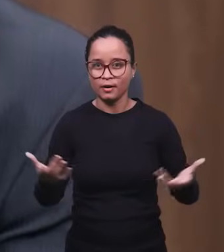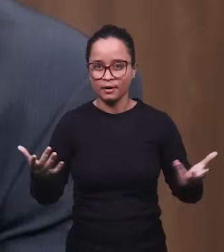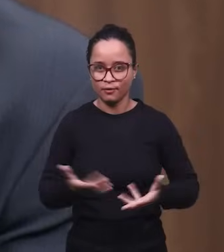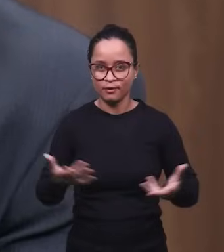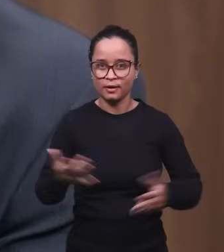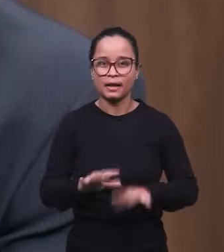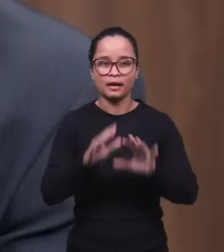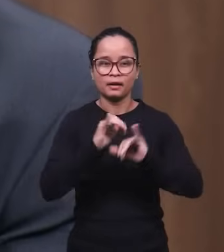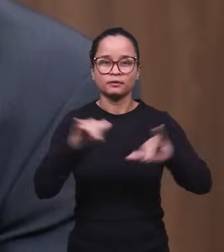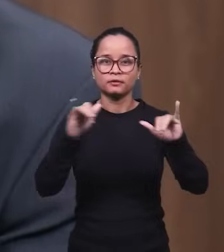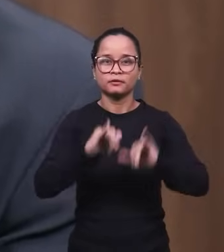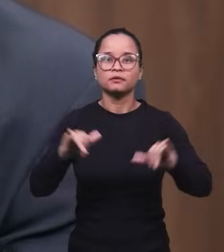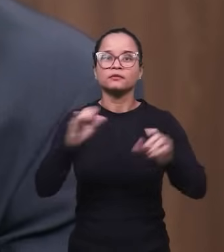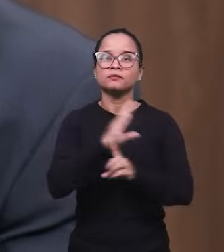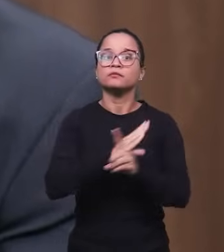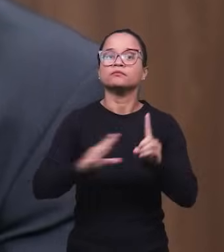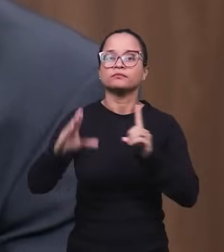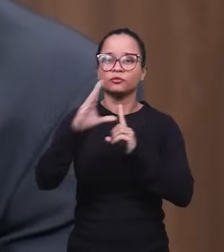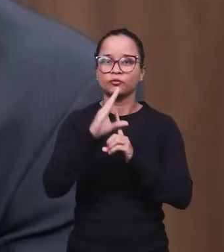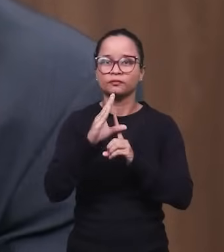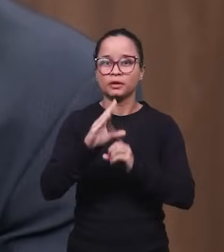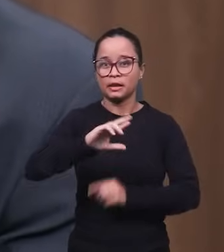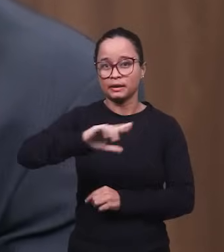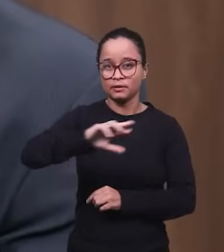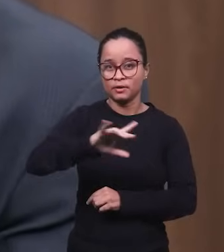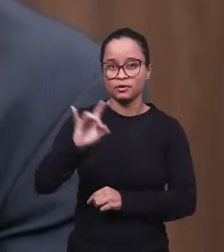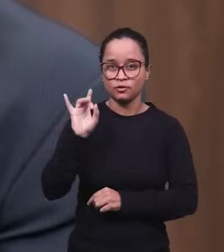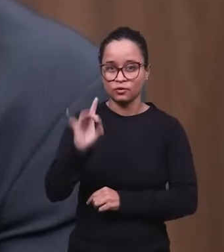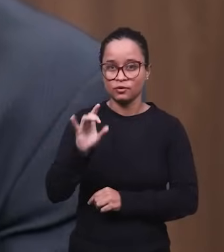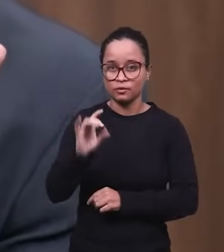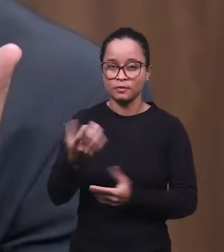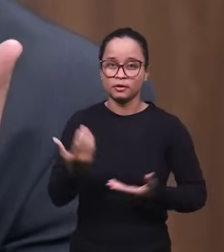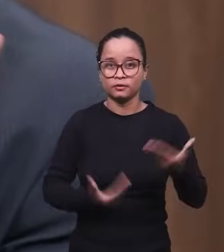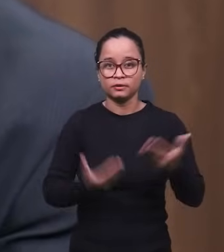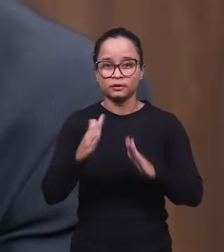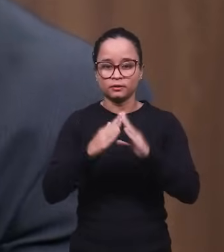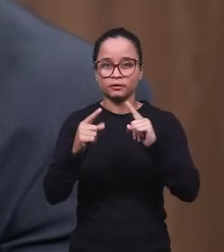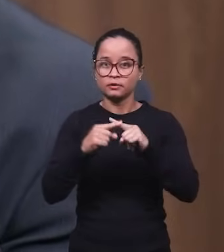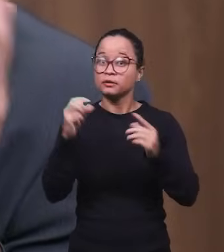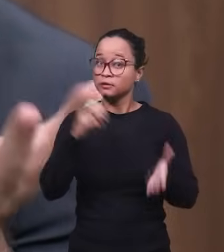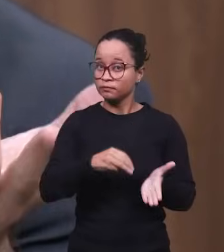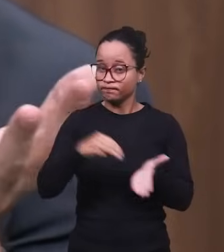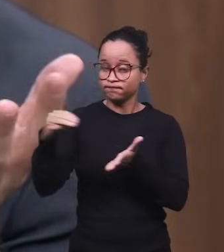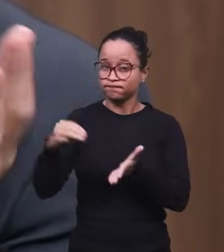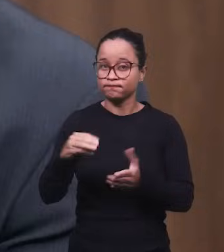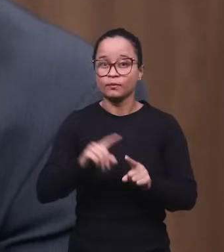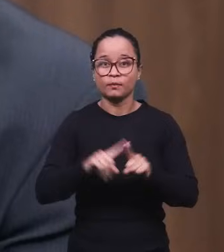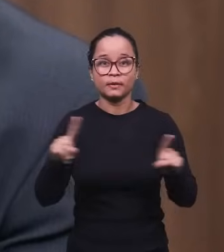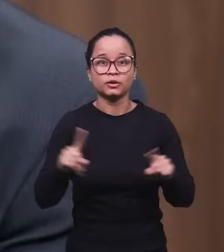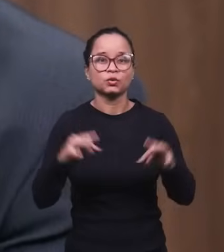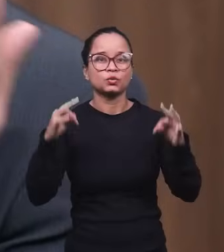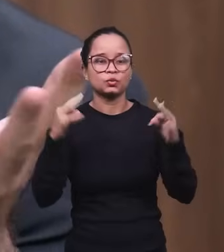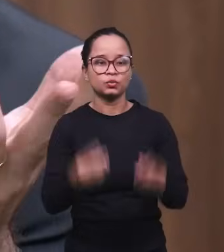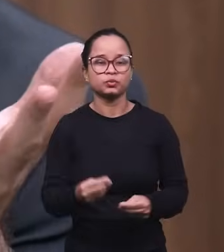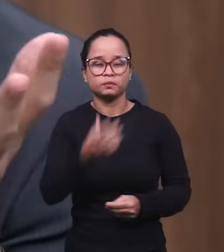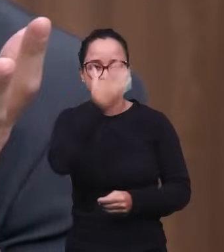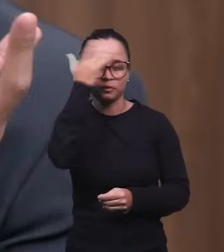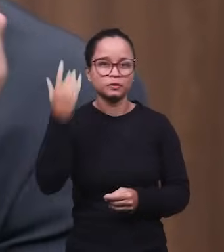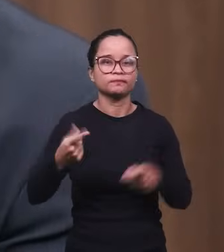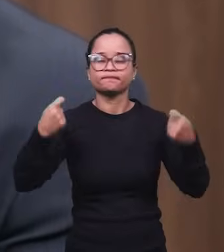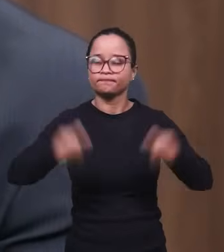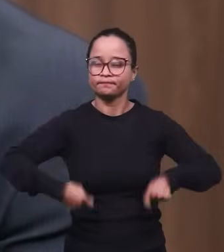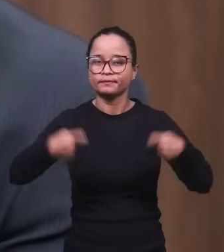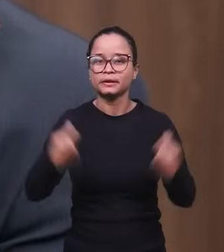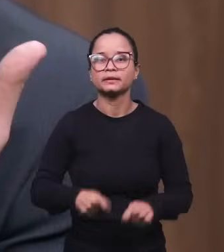aí disseminar, propagar, né, os cultos aí, não só para os membros da Igreja Cristã Maranata, mas todos aqueles que